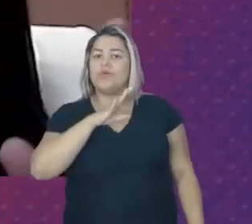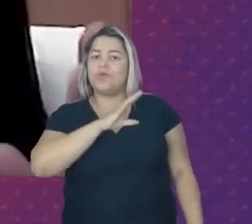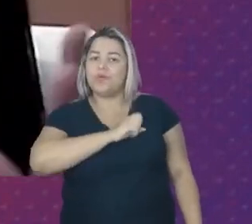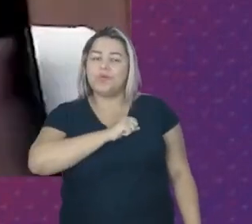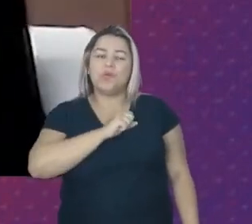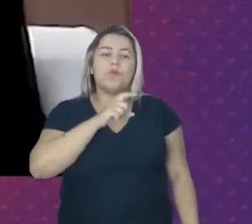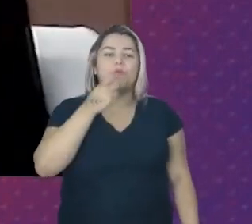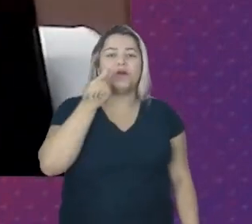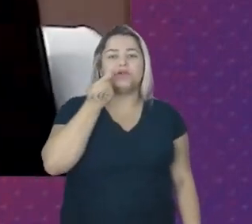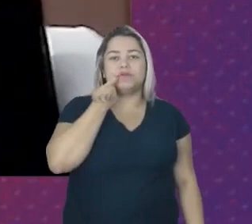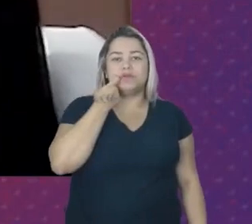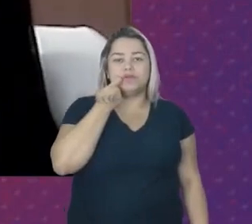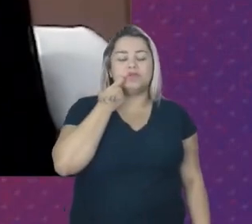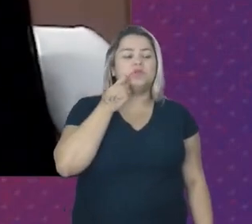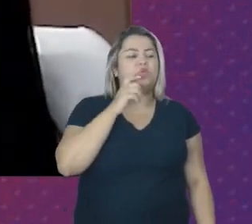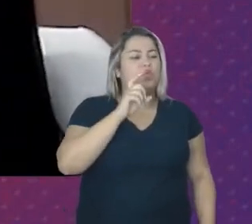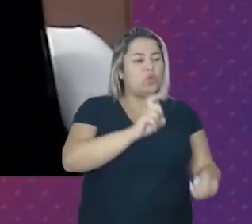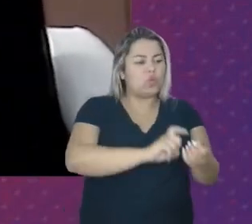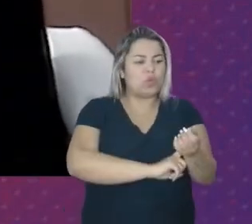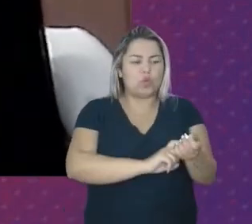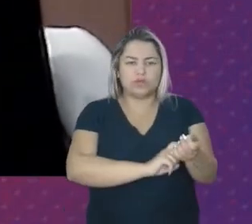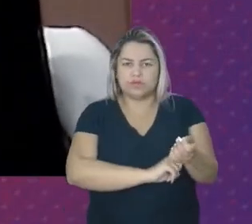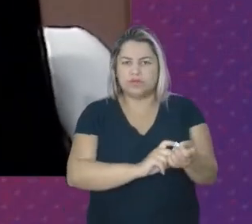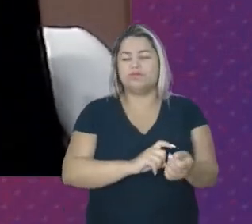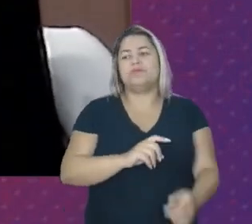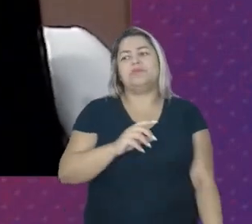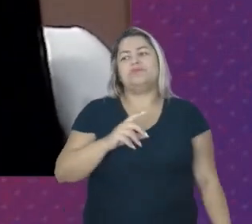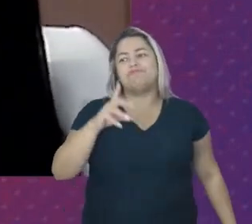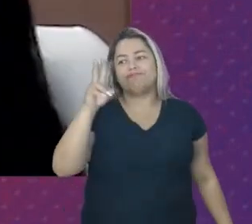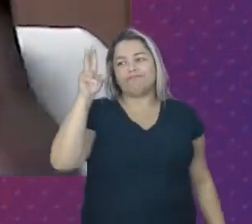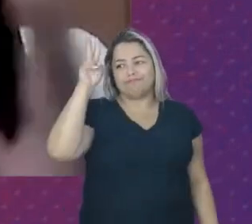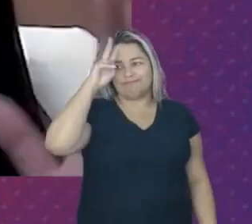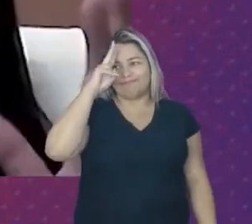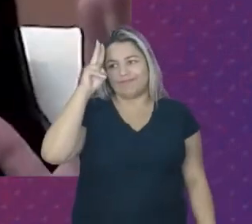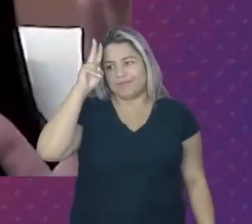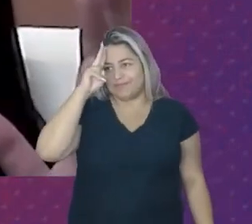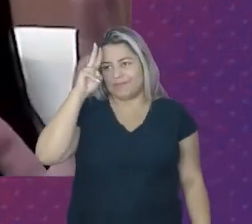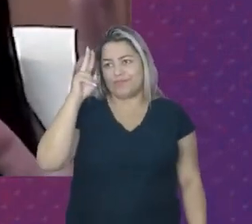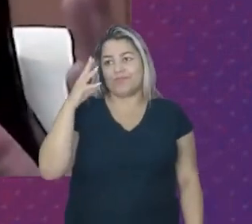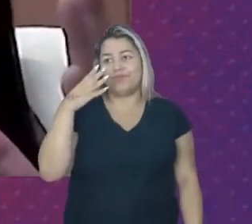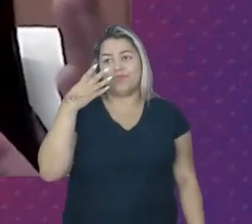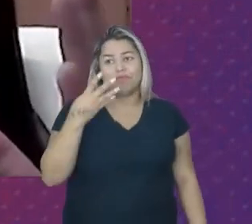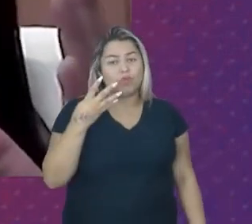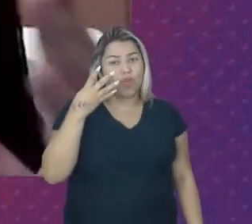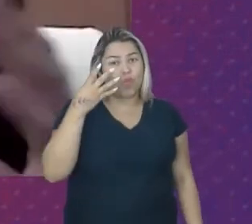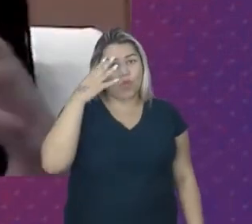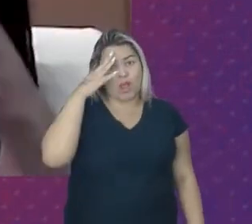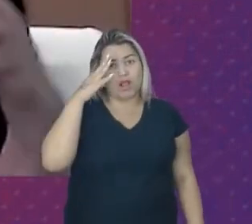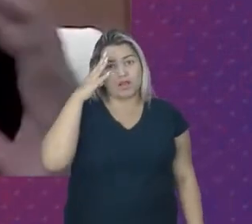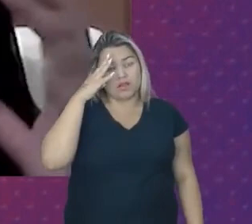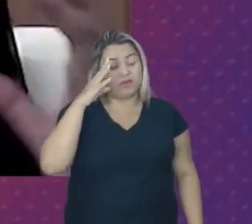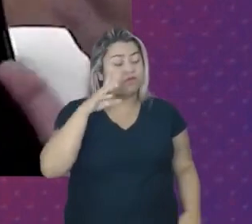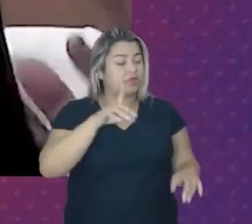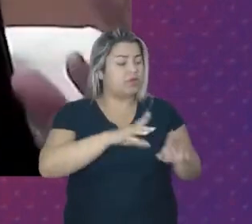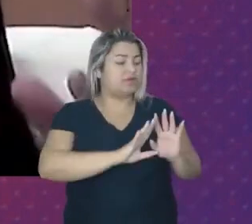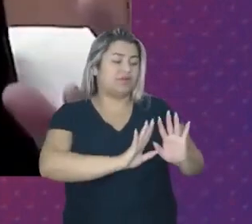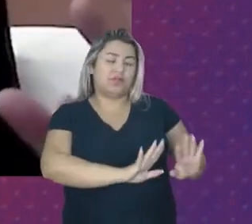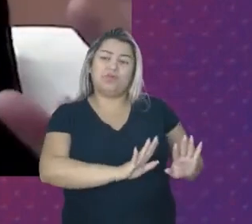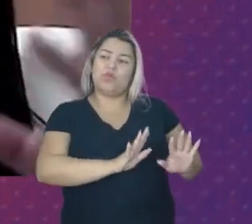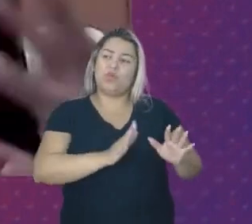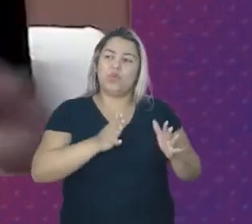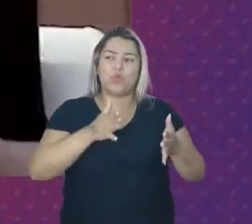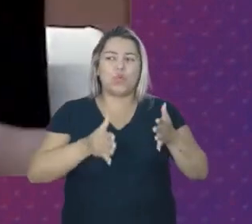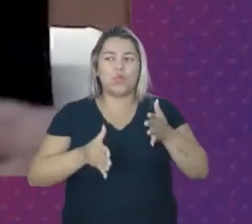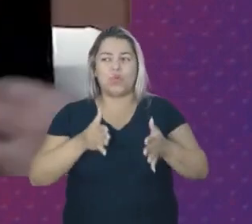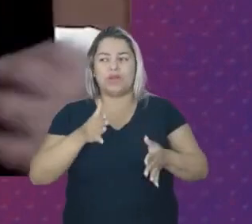nem odeia uma quarta-feira como odeia uma segunda-feira? O quarta-feira é aquela coisa que fica ali no